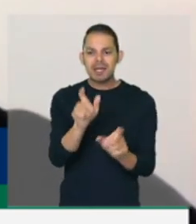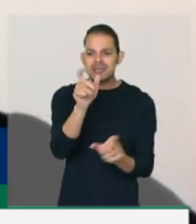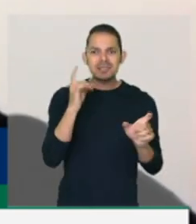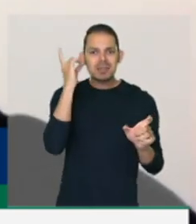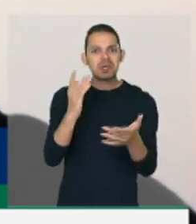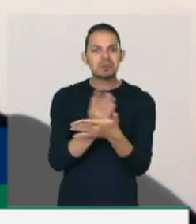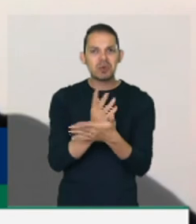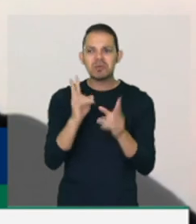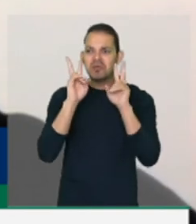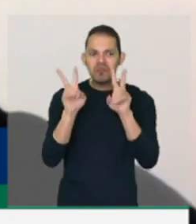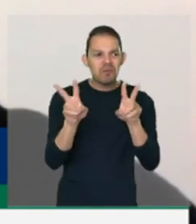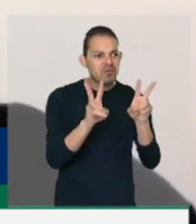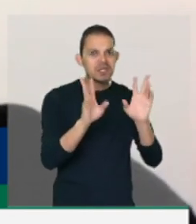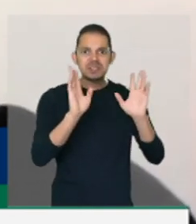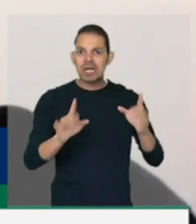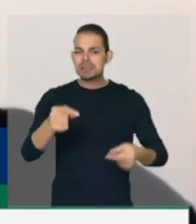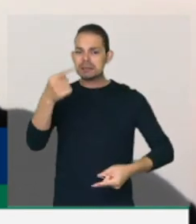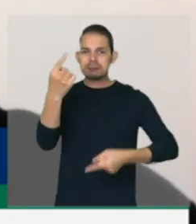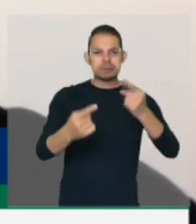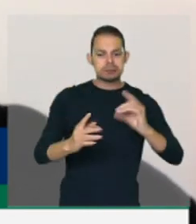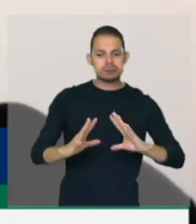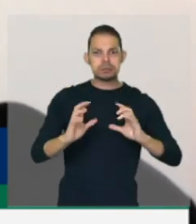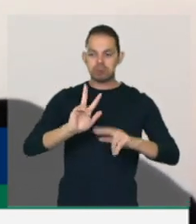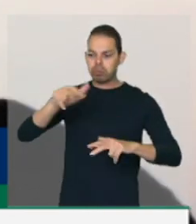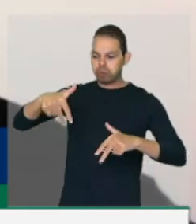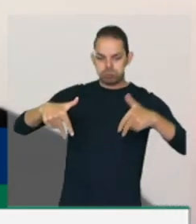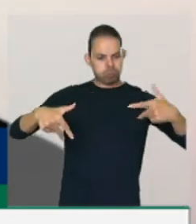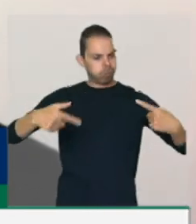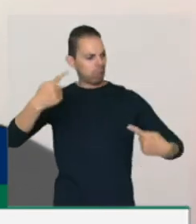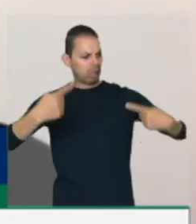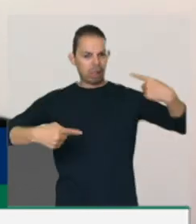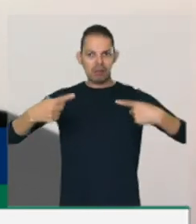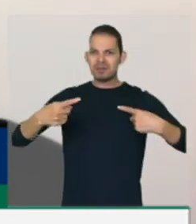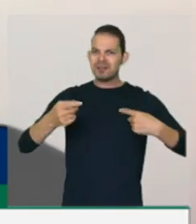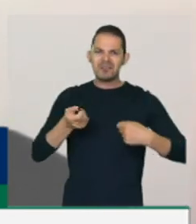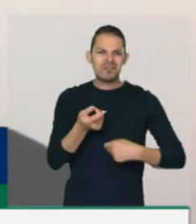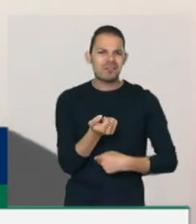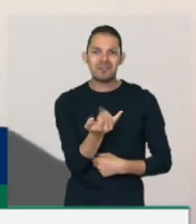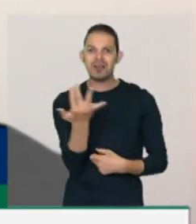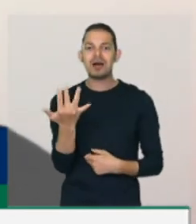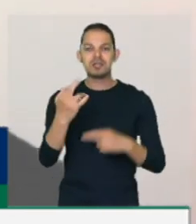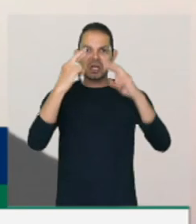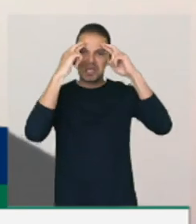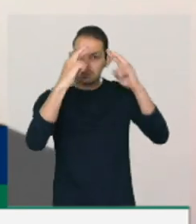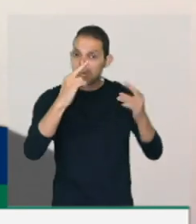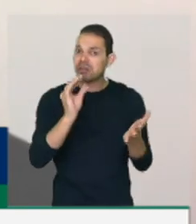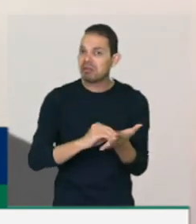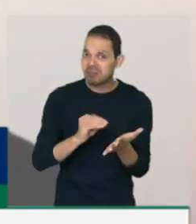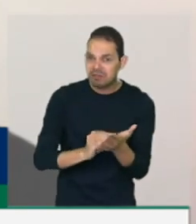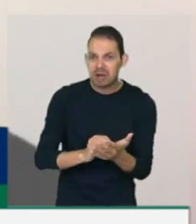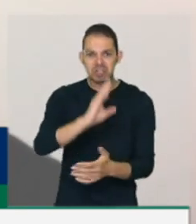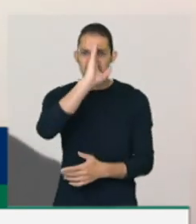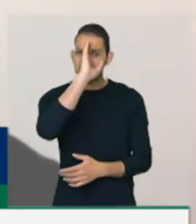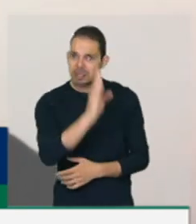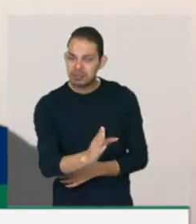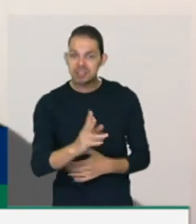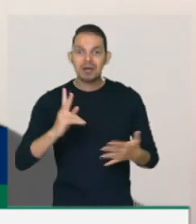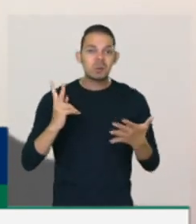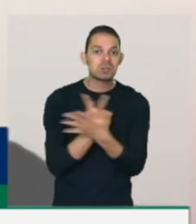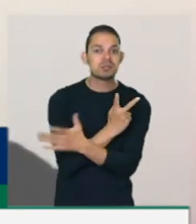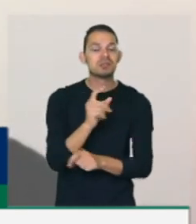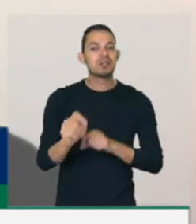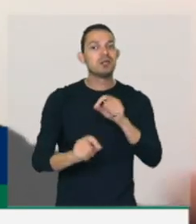brigarem absurdamente na tribuna, por vezes até, presidente, com falta de respeito diretamente, e acabavam então